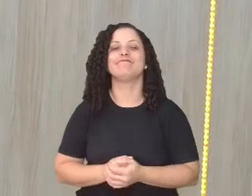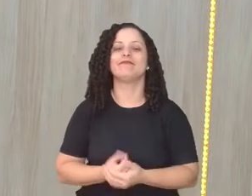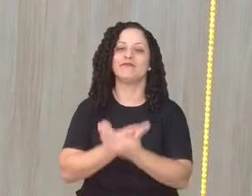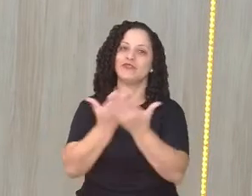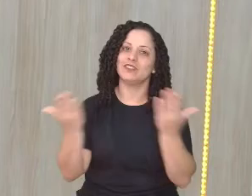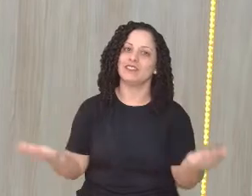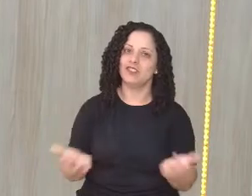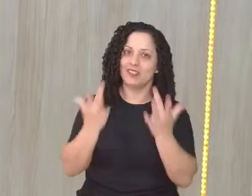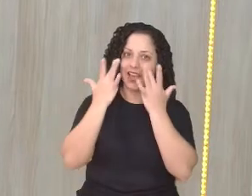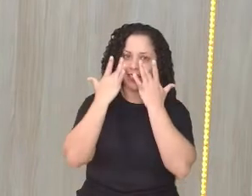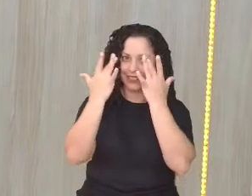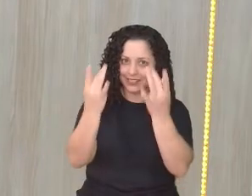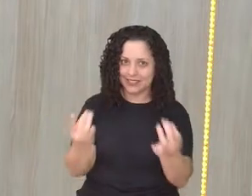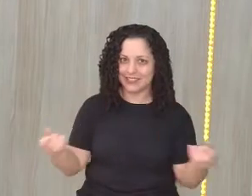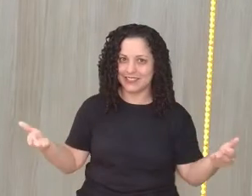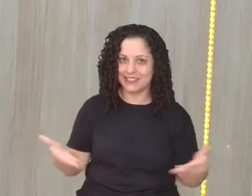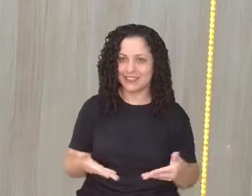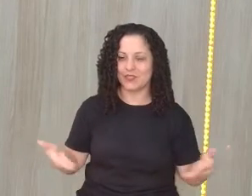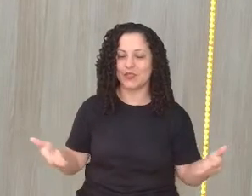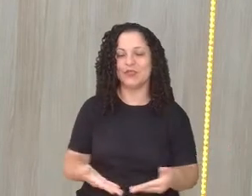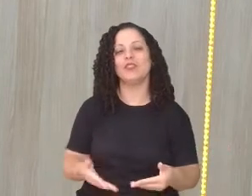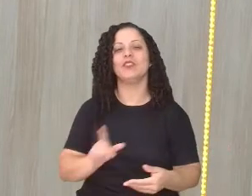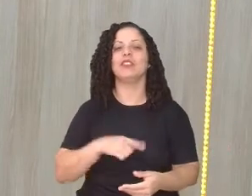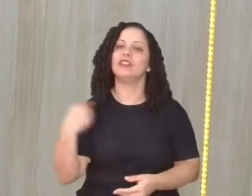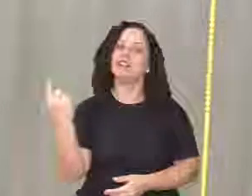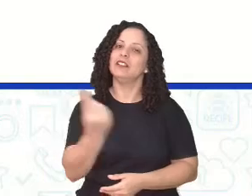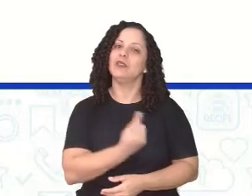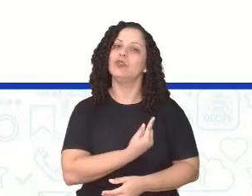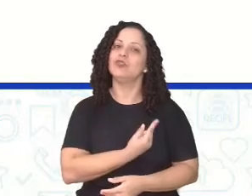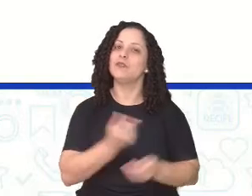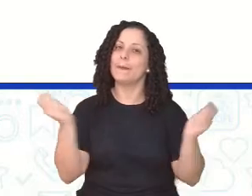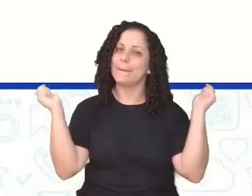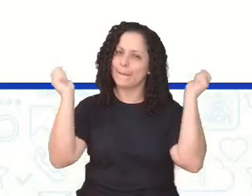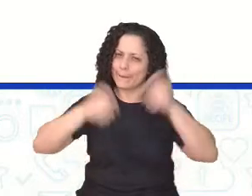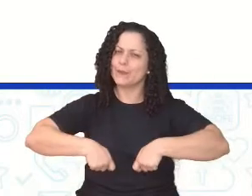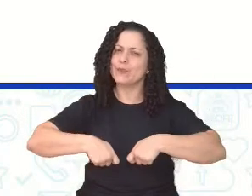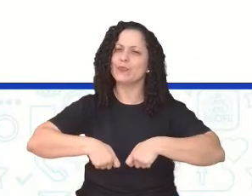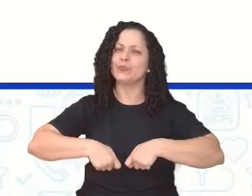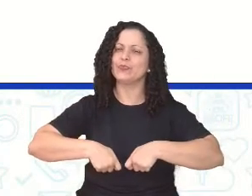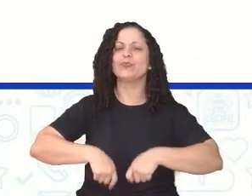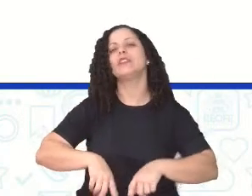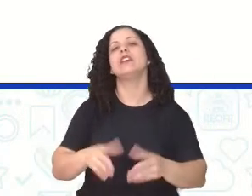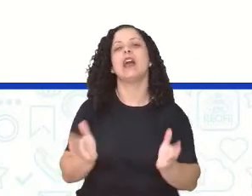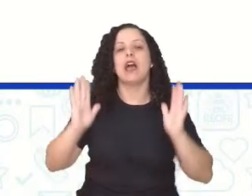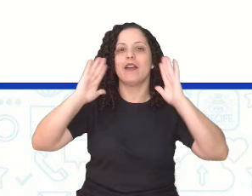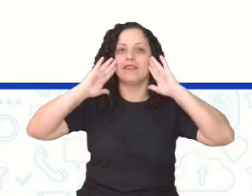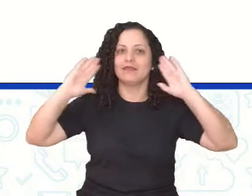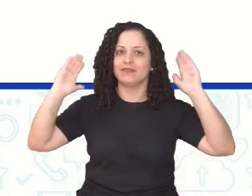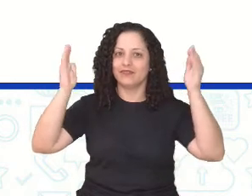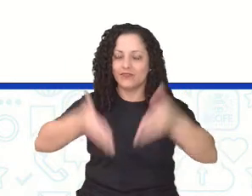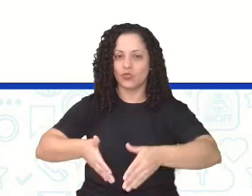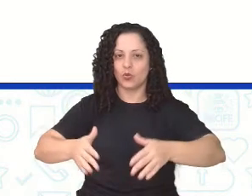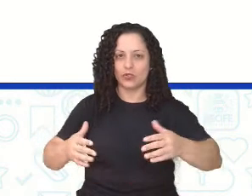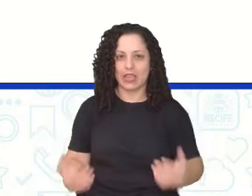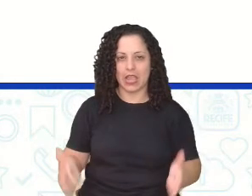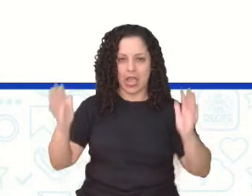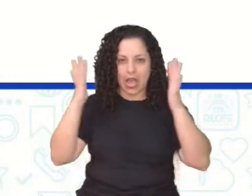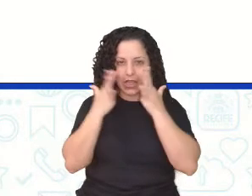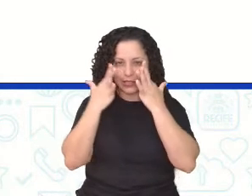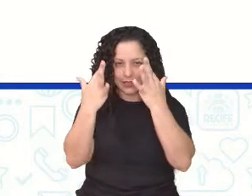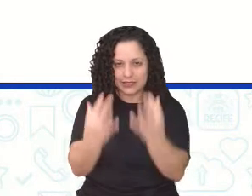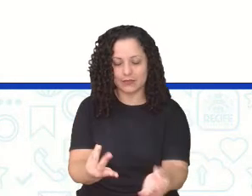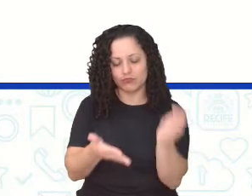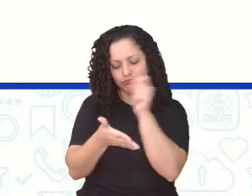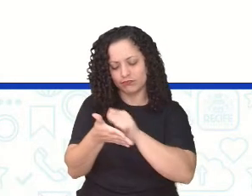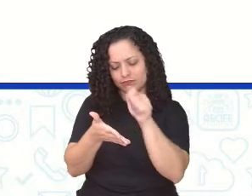prestem bastante atenção para que nós possamos ficar mais atentos na nossa aprendizagem, anotando